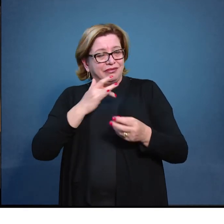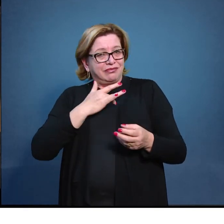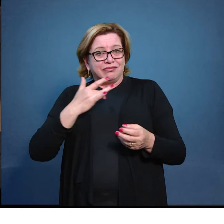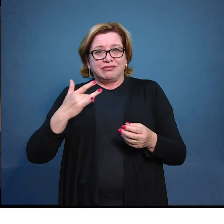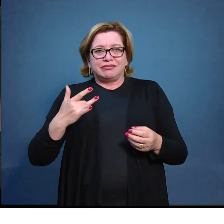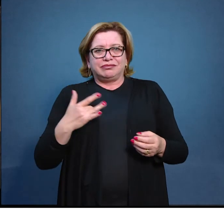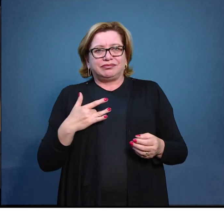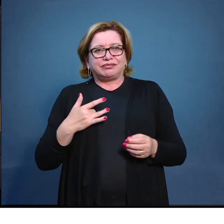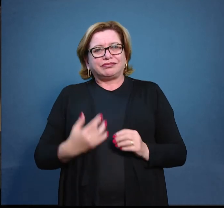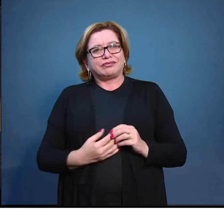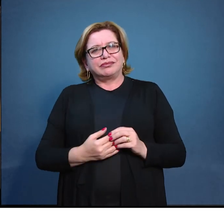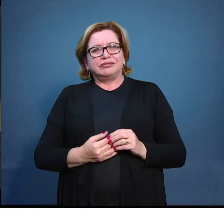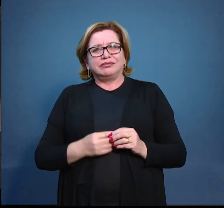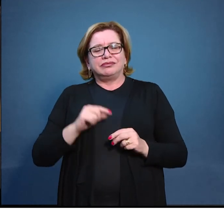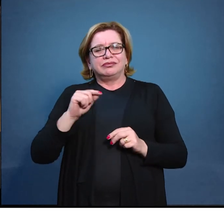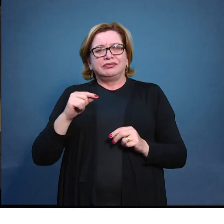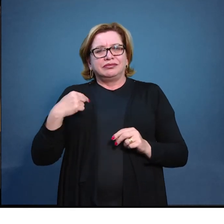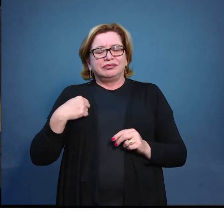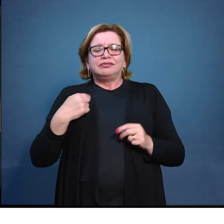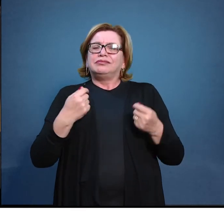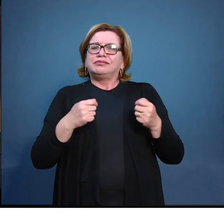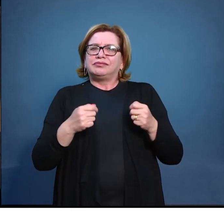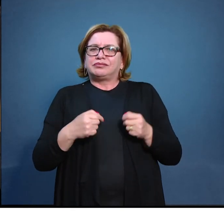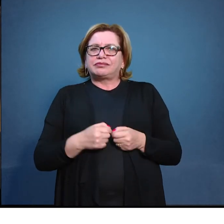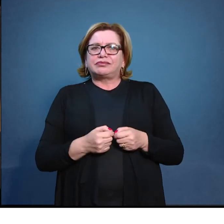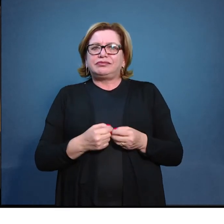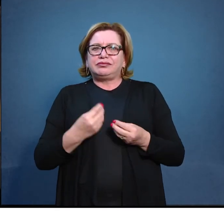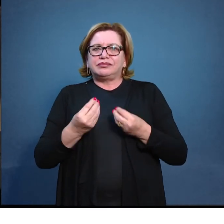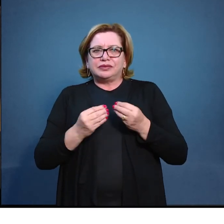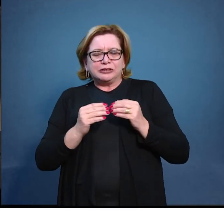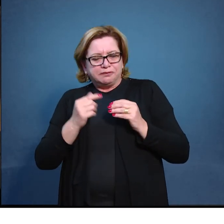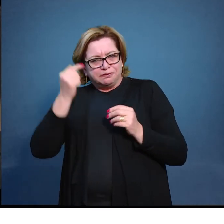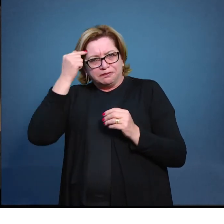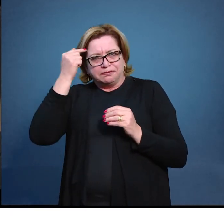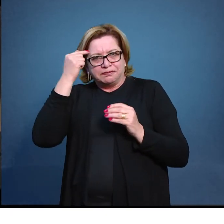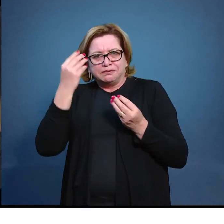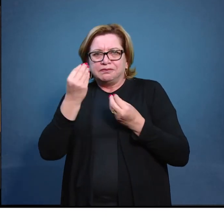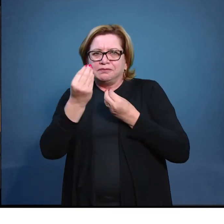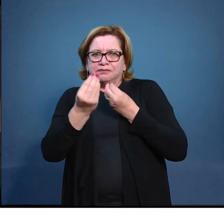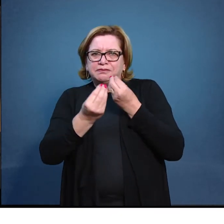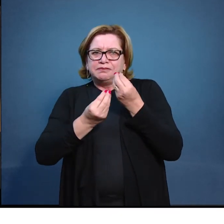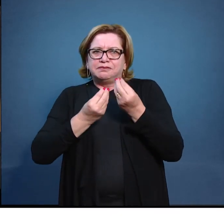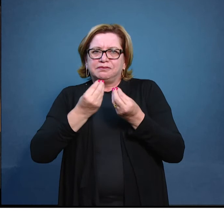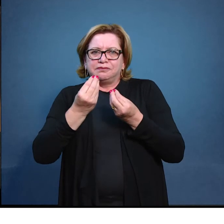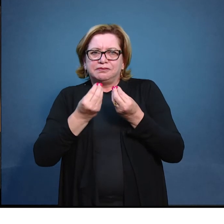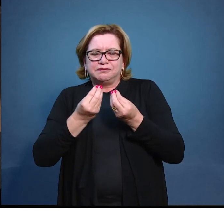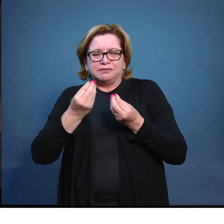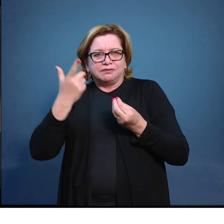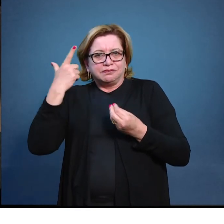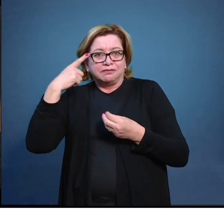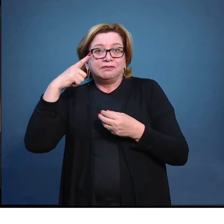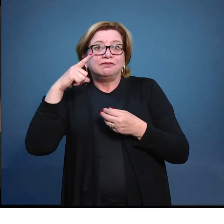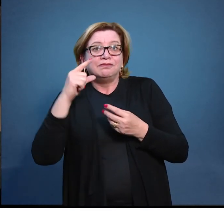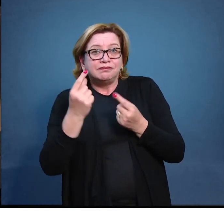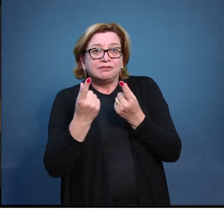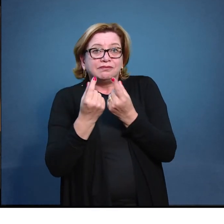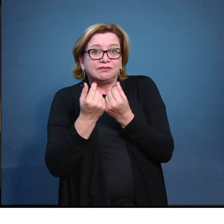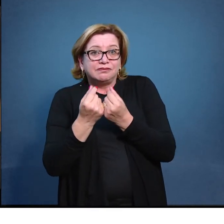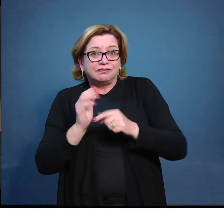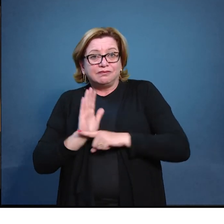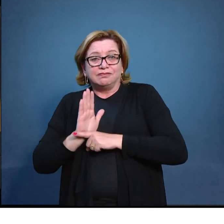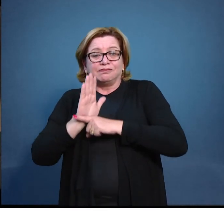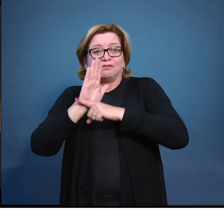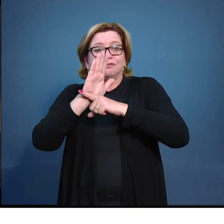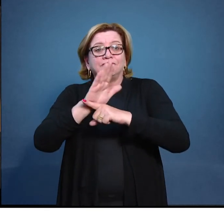saúde. Você tem que desenvolver uma forma de obter recursos para